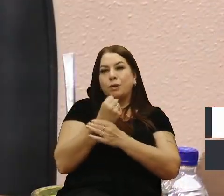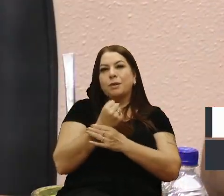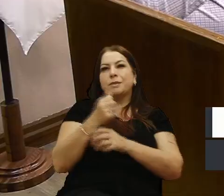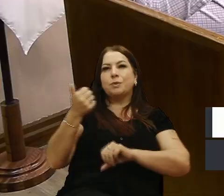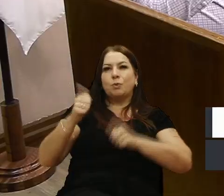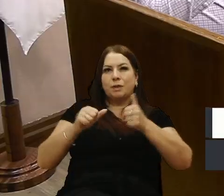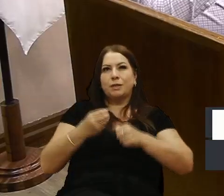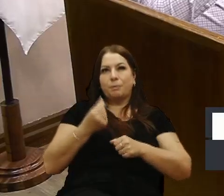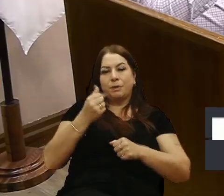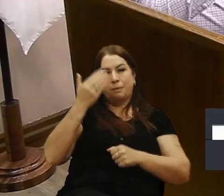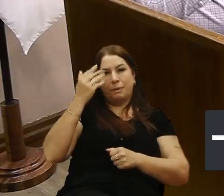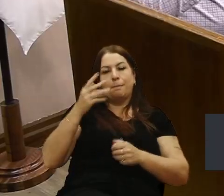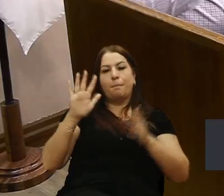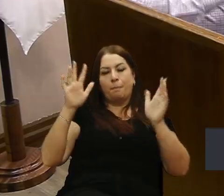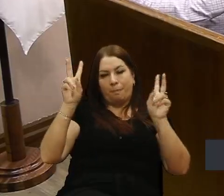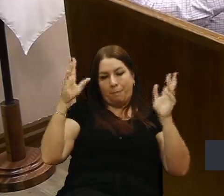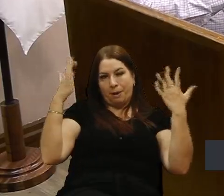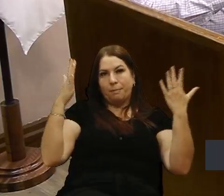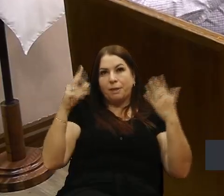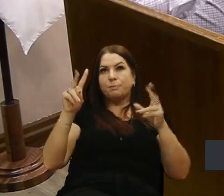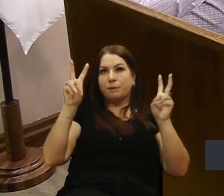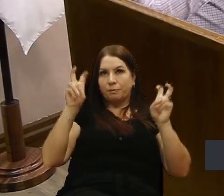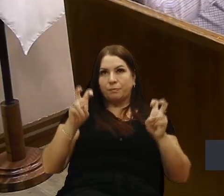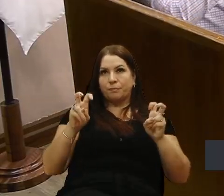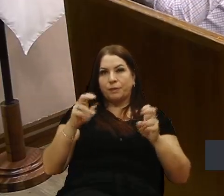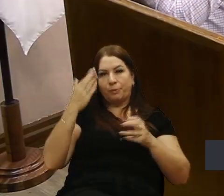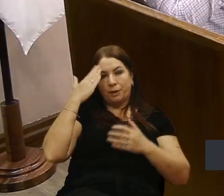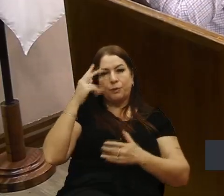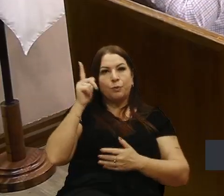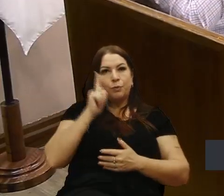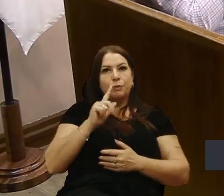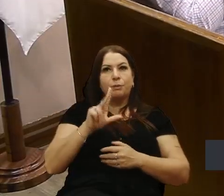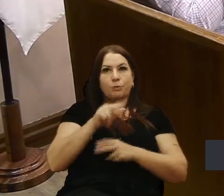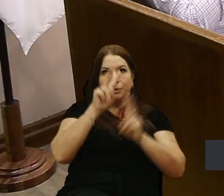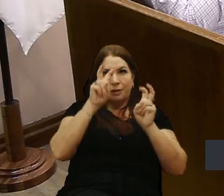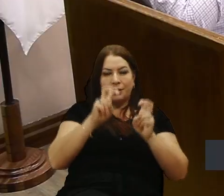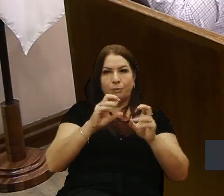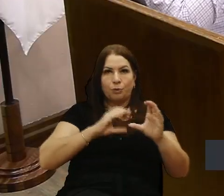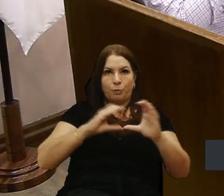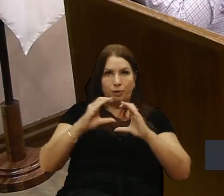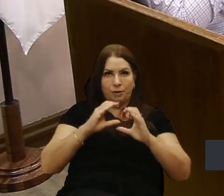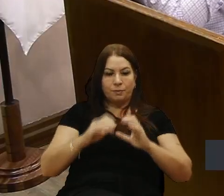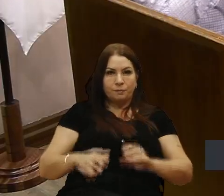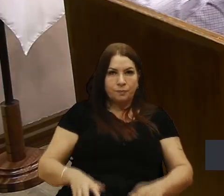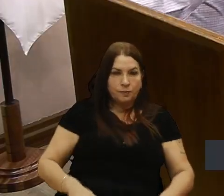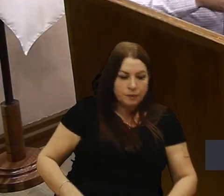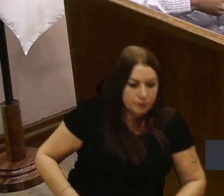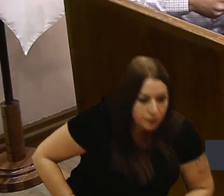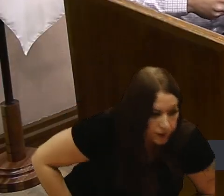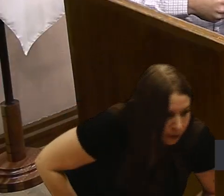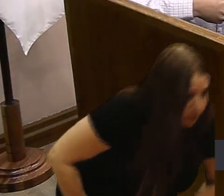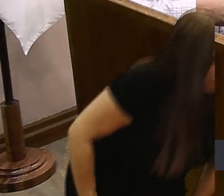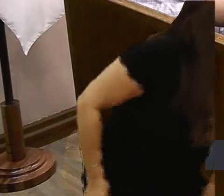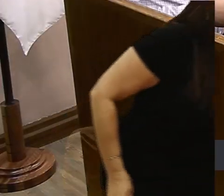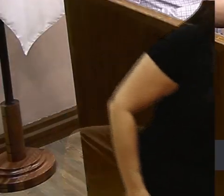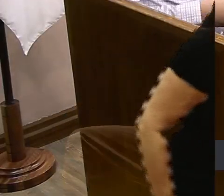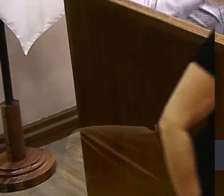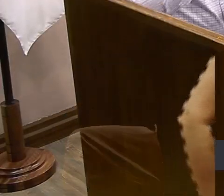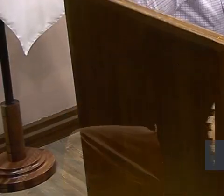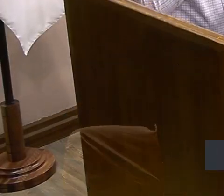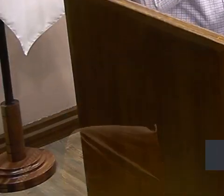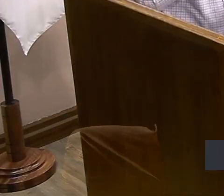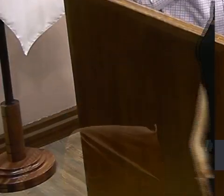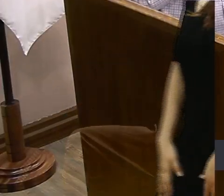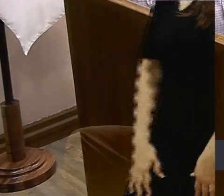abordagem. Obrigado, vereador Lucas Carenhato. Depois nós vamos entrar no tema da comunicação, que o senhor tem um papel importante